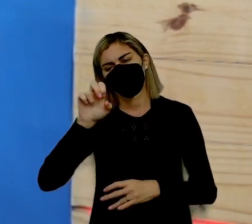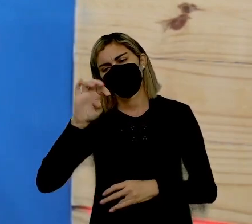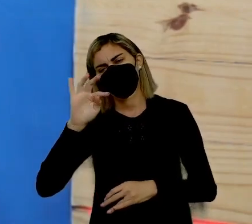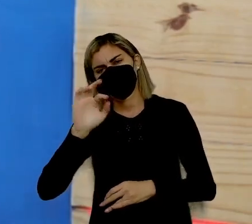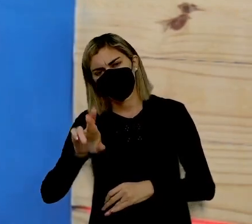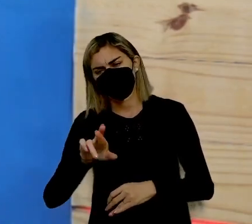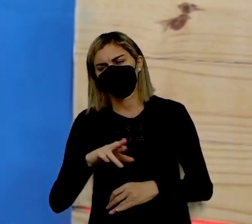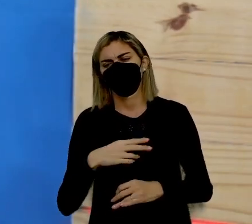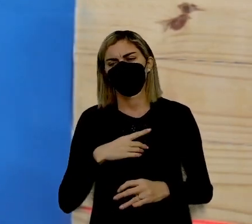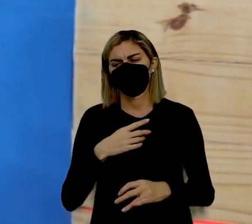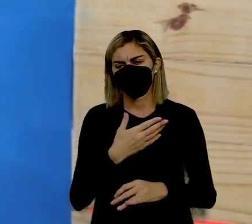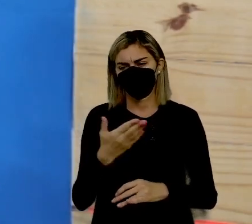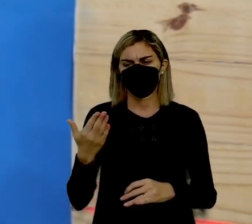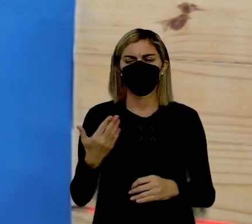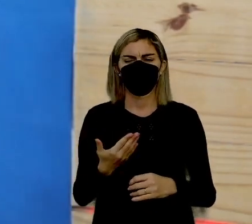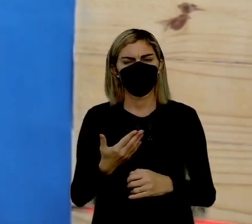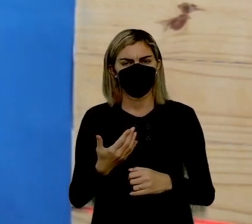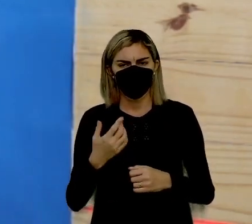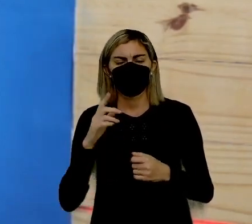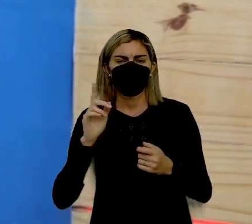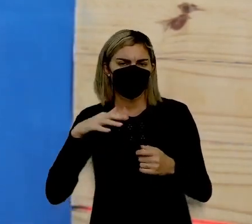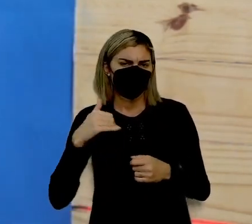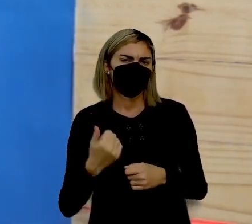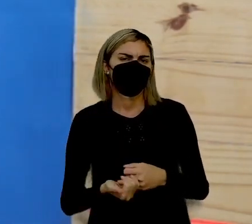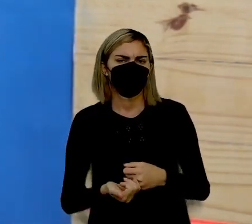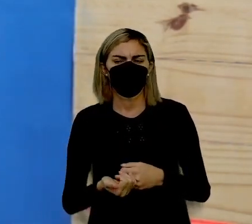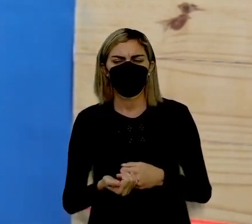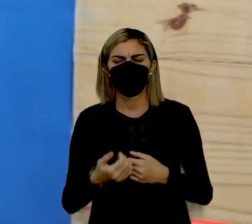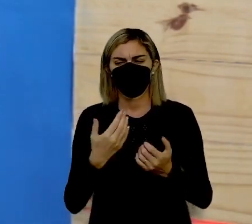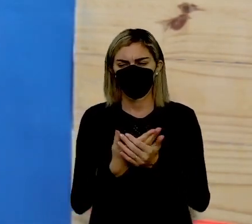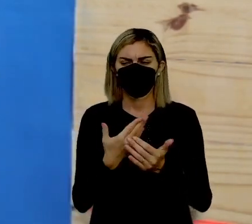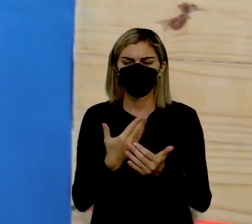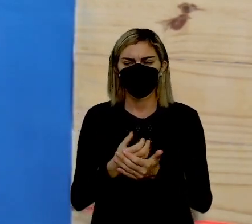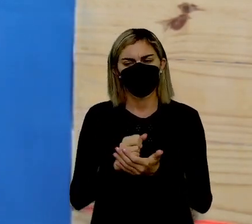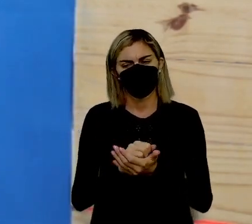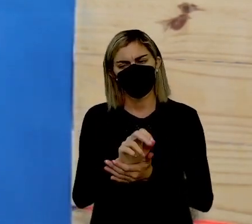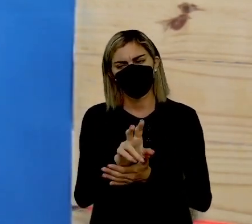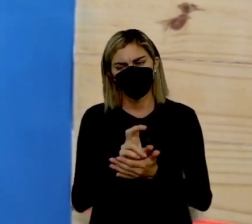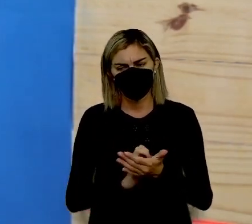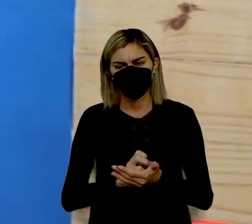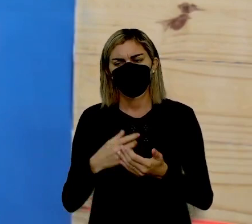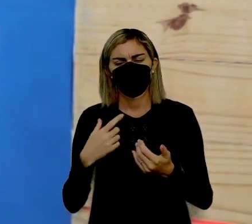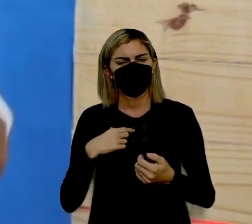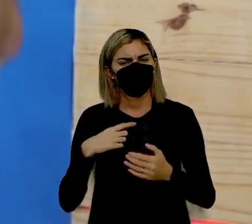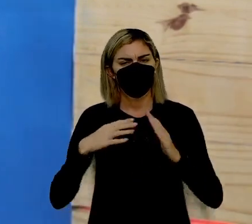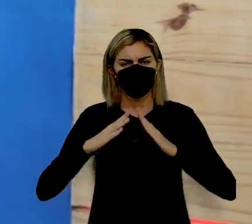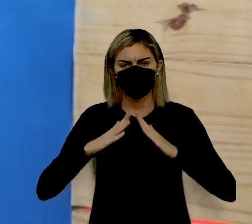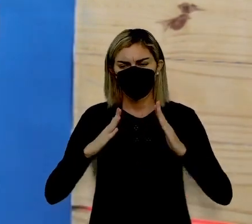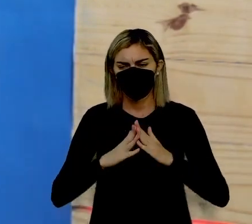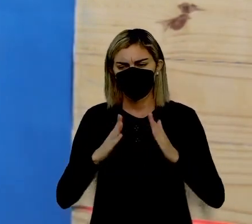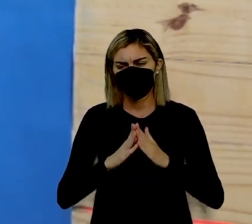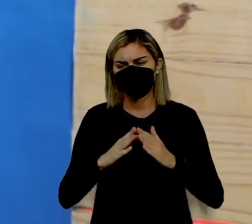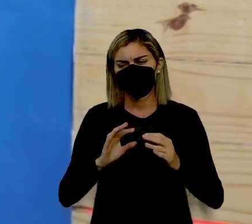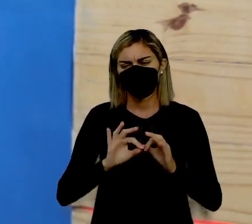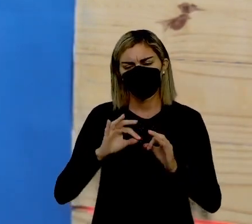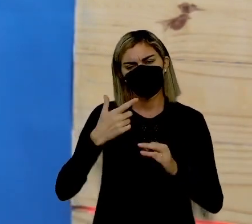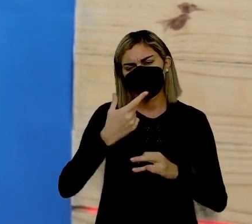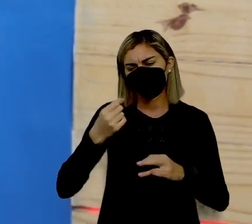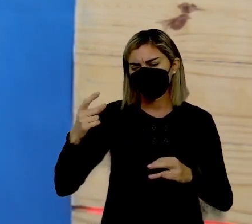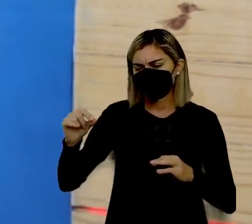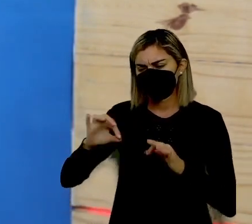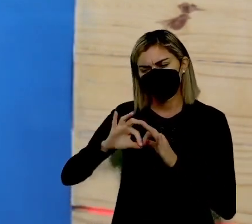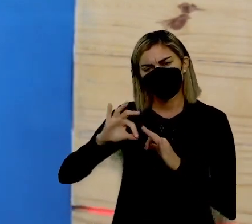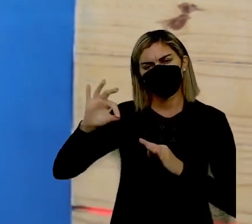o EducaPE, o ETEPAC? Sei, o estudo de EducaPE. Muito bem, eu moro a uns 200 metros